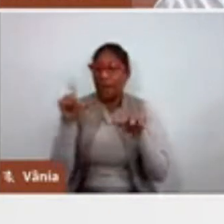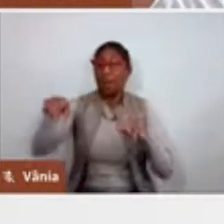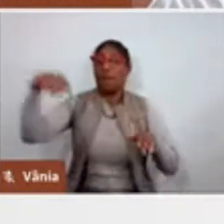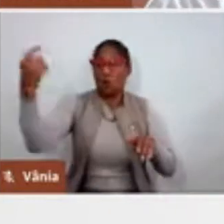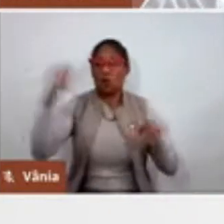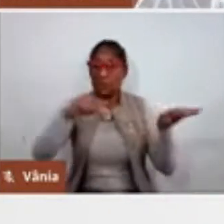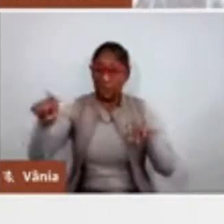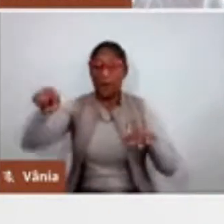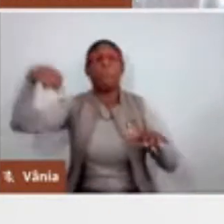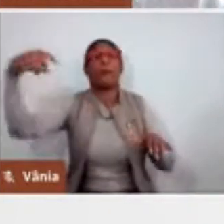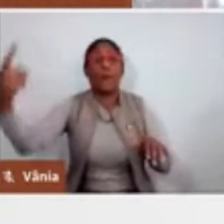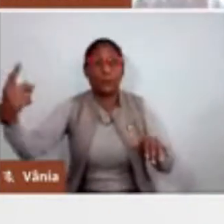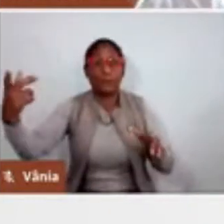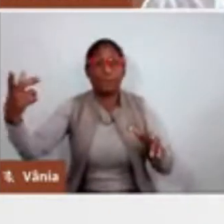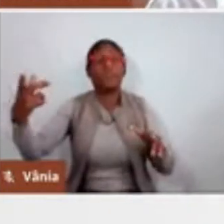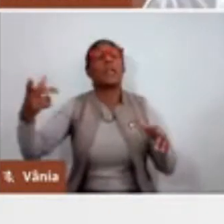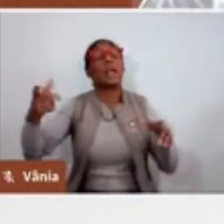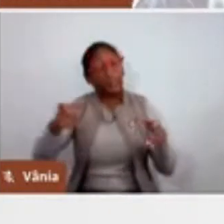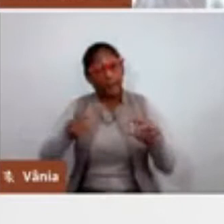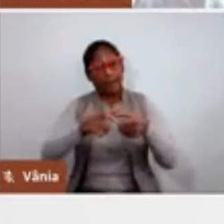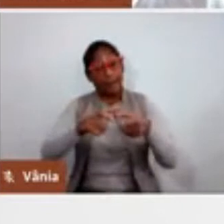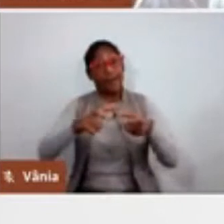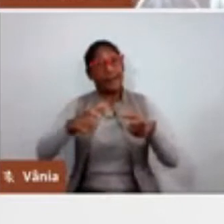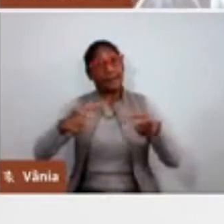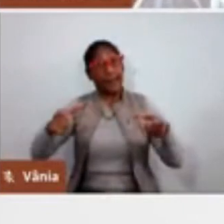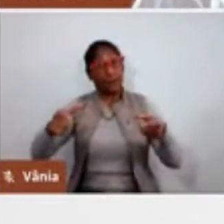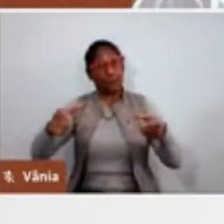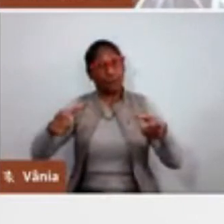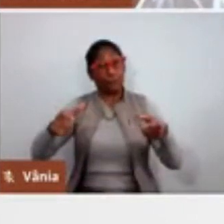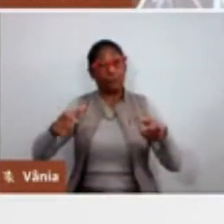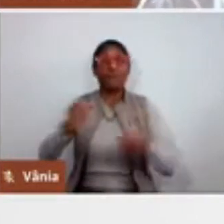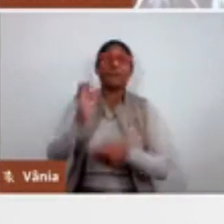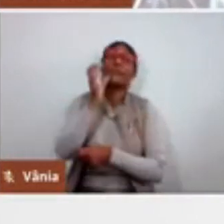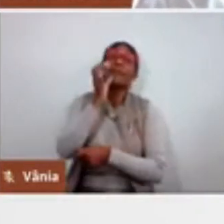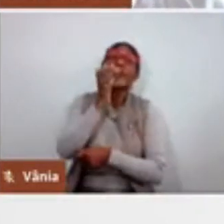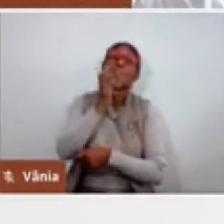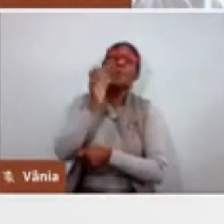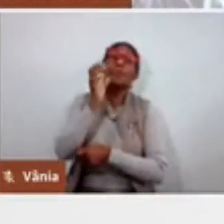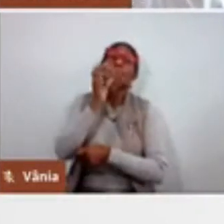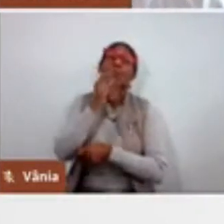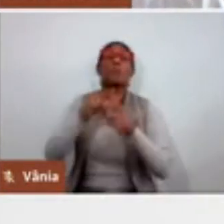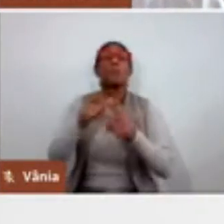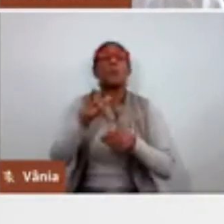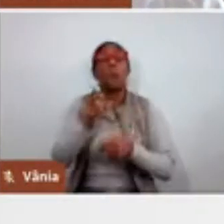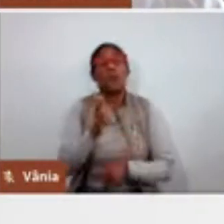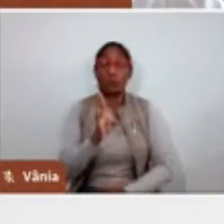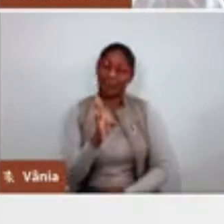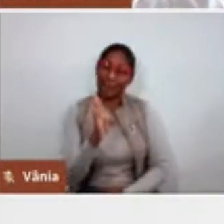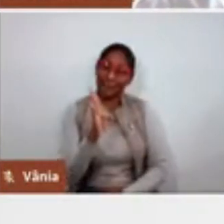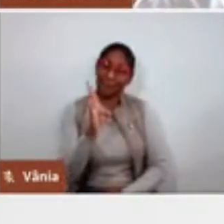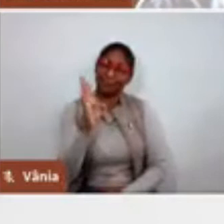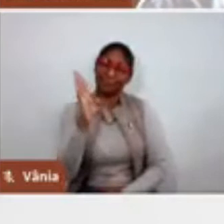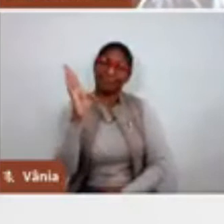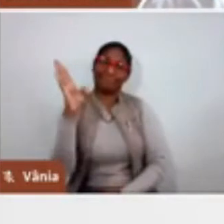o crescimento está numa velocidade menor, da demanda por internações, mas continua crescendo. E a capacidade